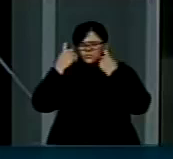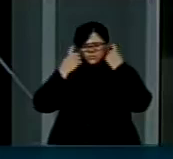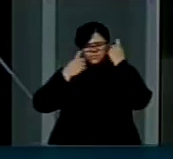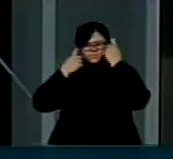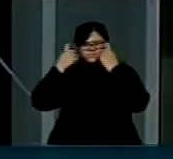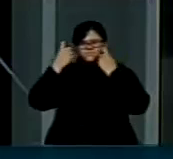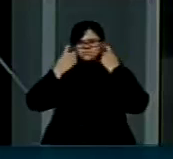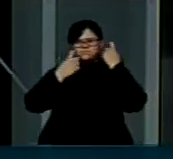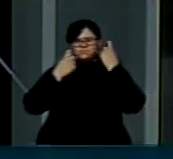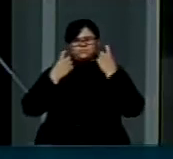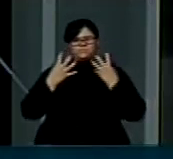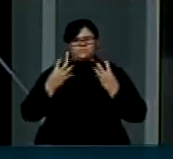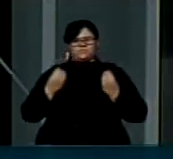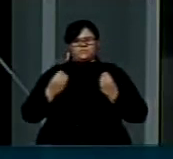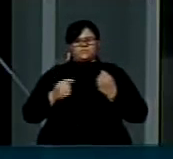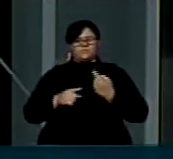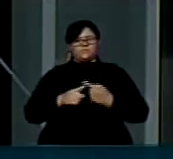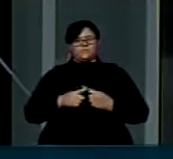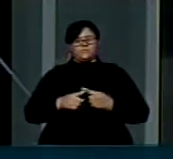deputado Peronte,